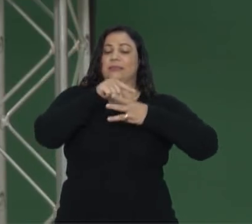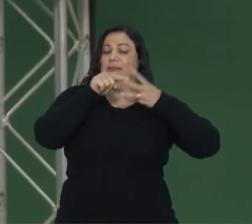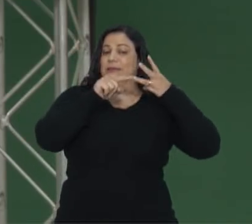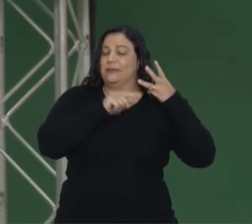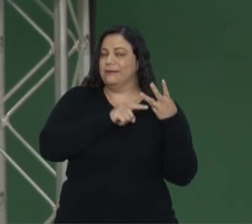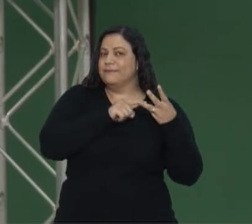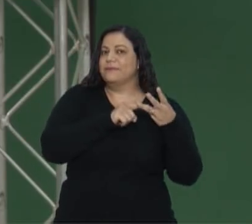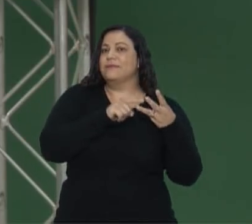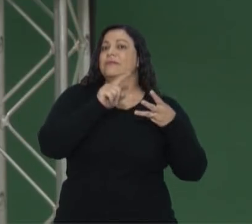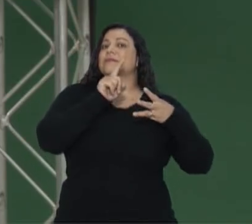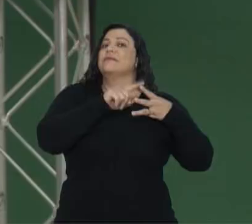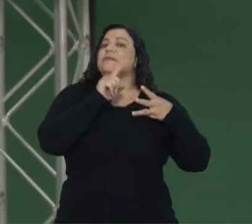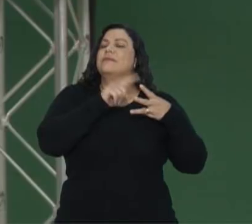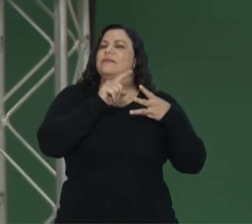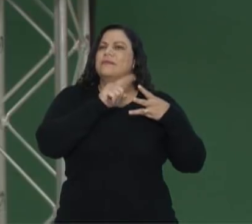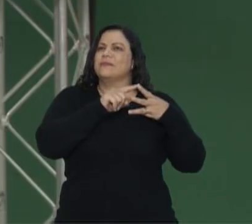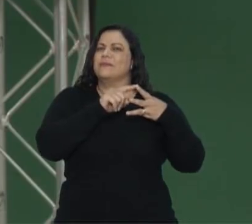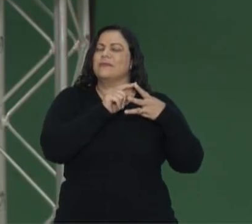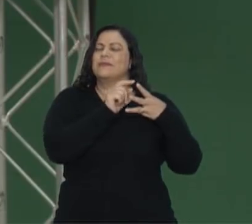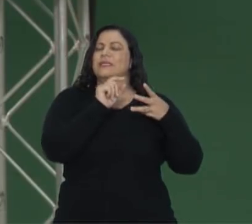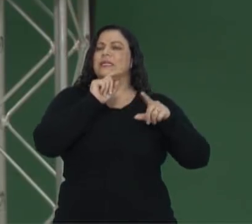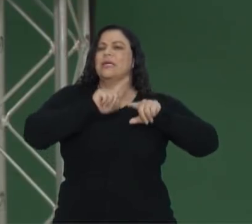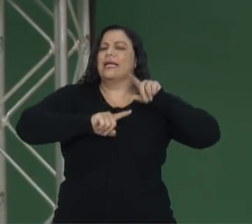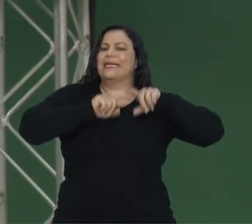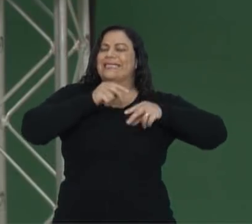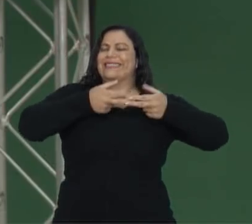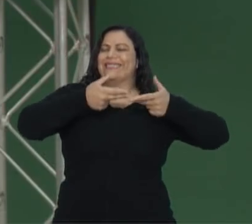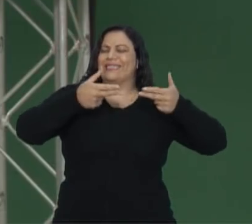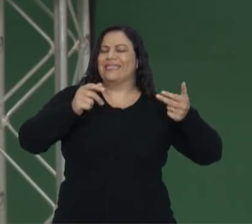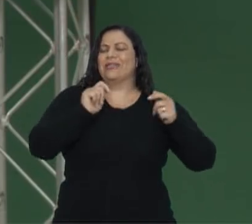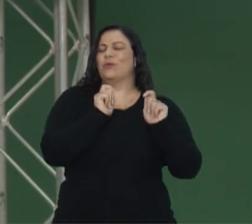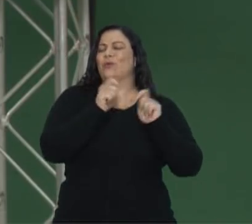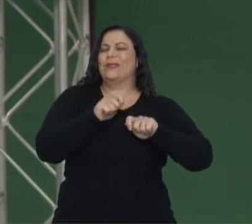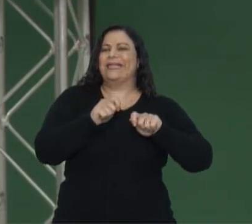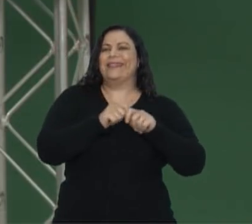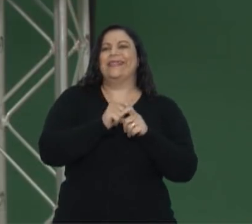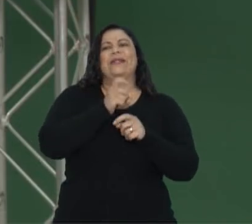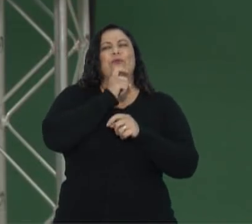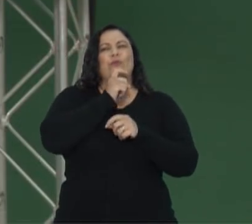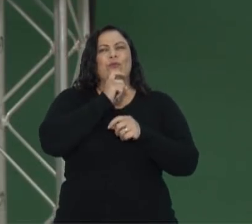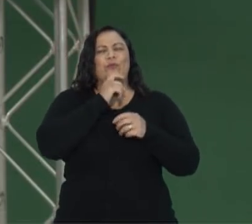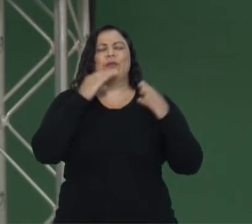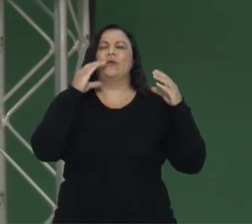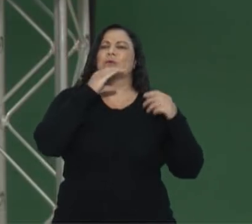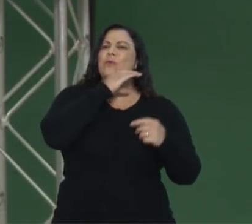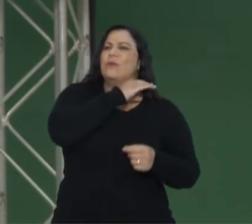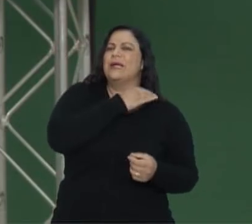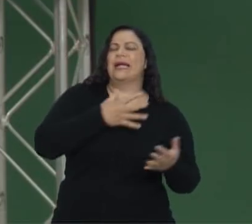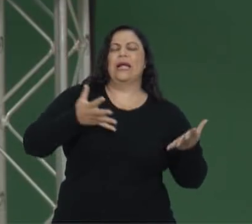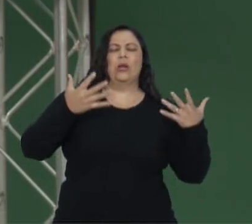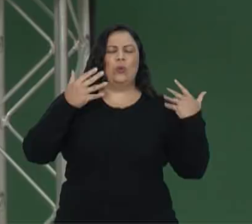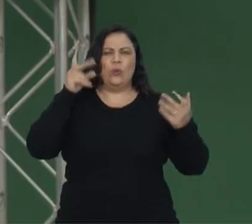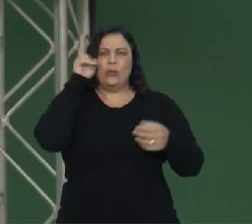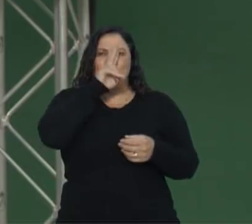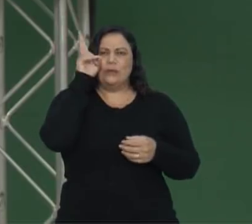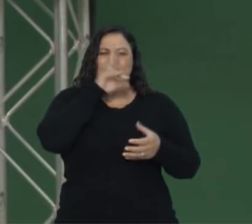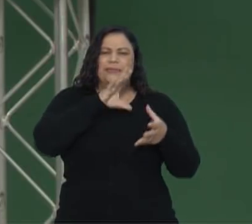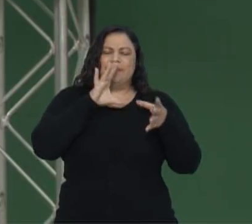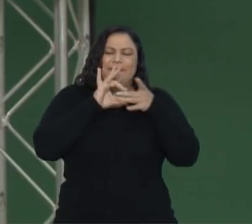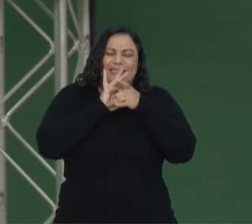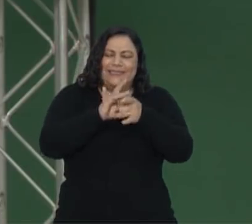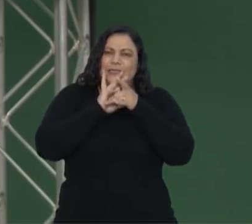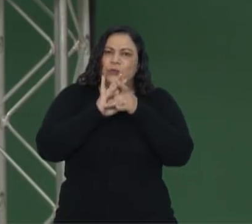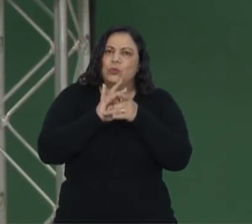está no estado que está muito junto essas partículas e eu vou agregando, eu vou dando calor, essas partículas